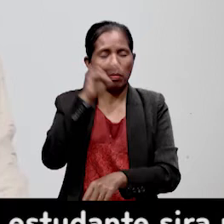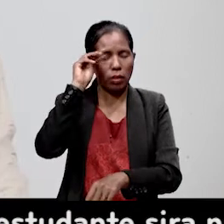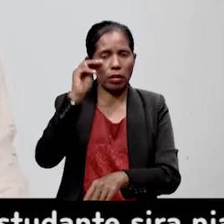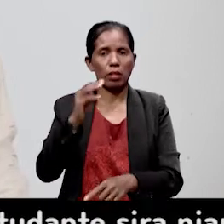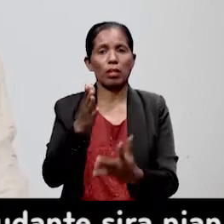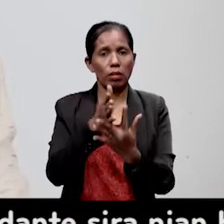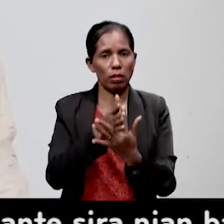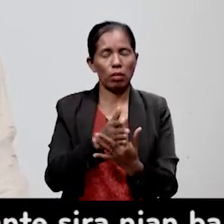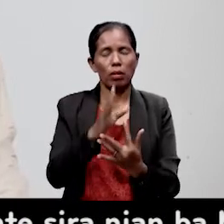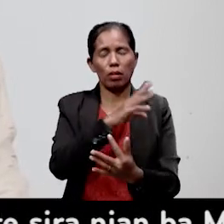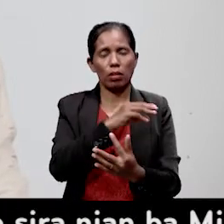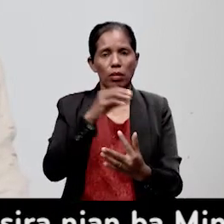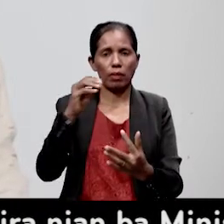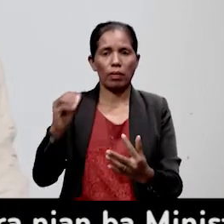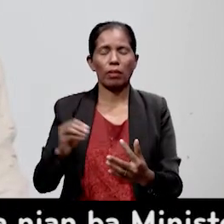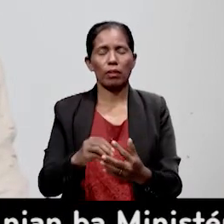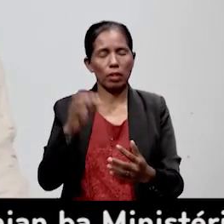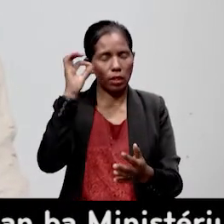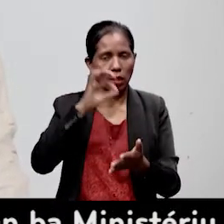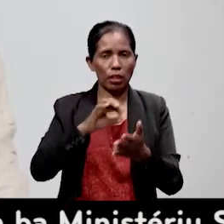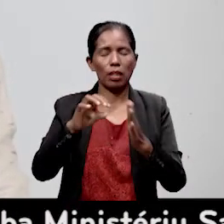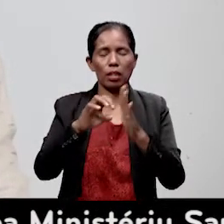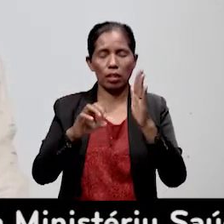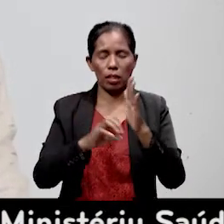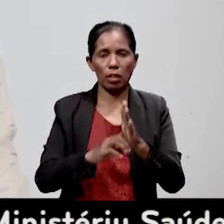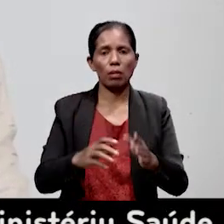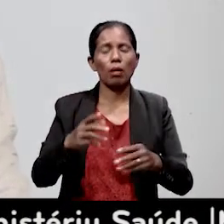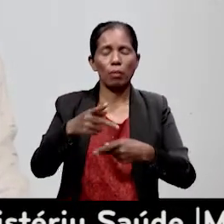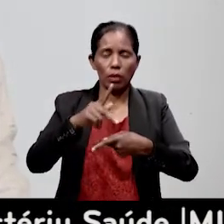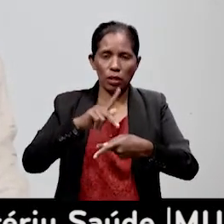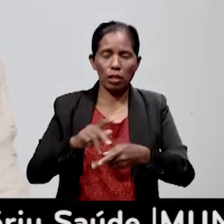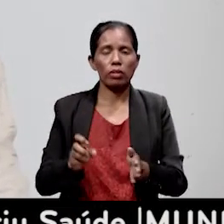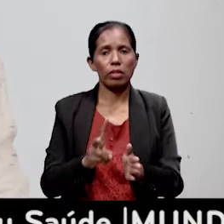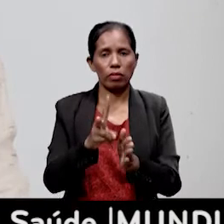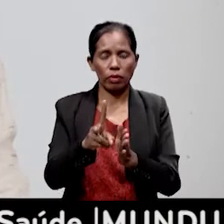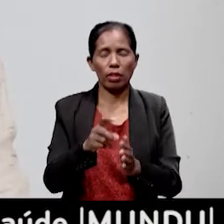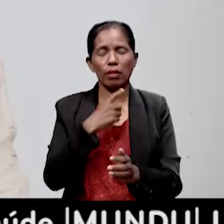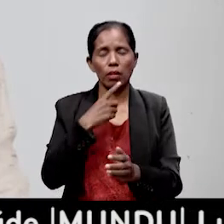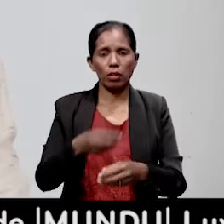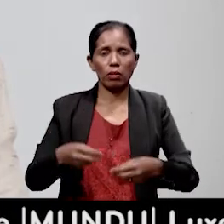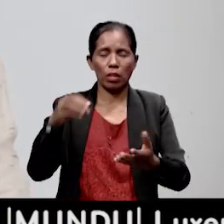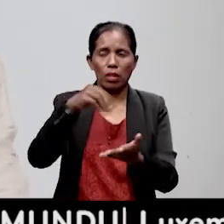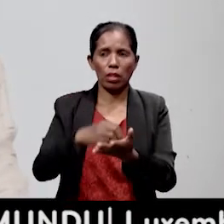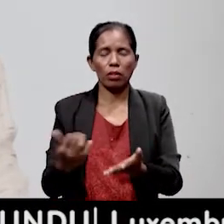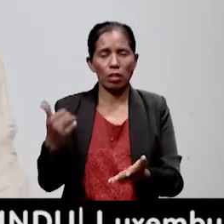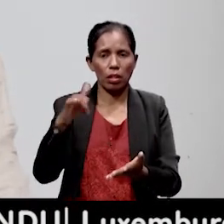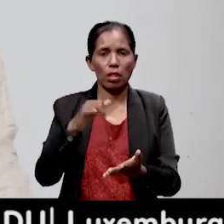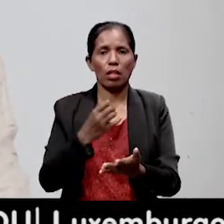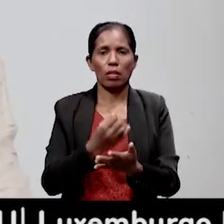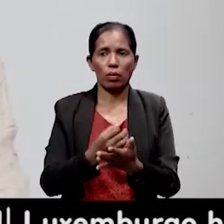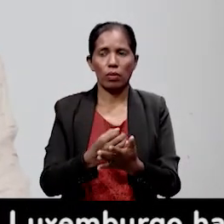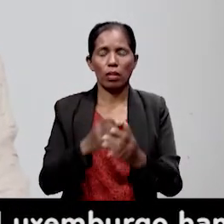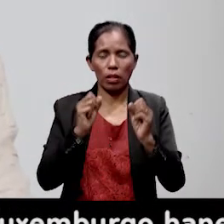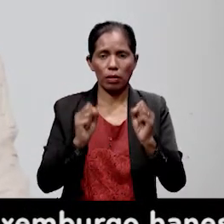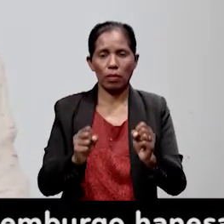Interior, Menec Rassig, no secretário de Estado da Proteção Civil, a tu indica serem pontos focais nacionais, Sira, a